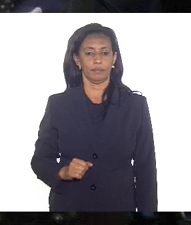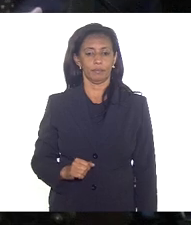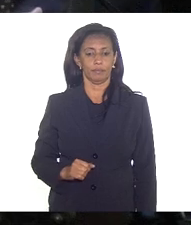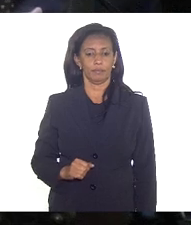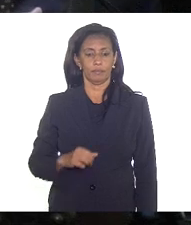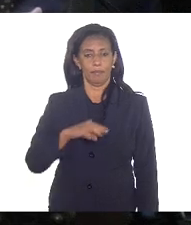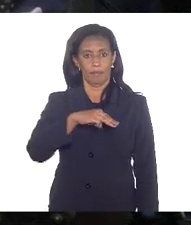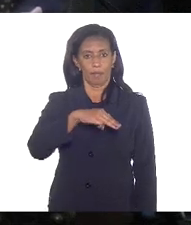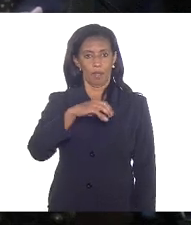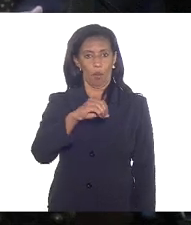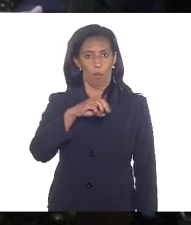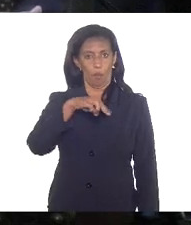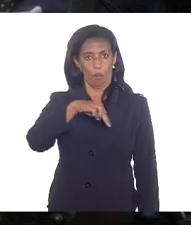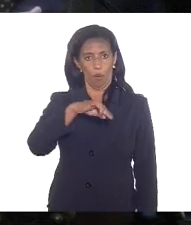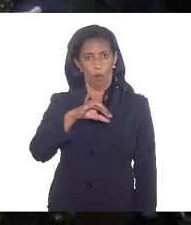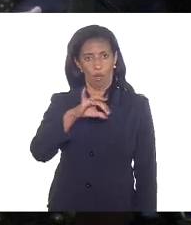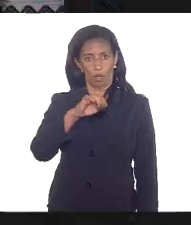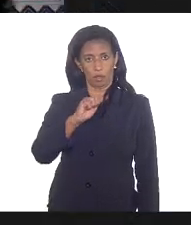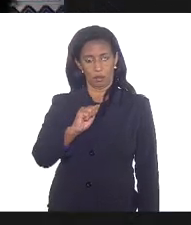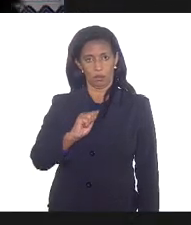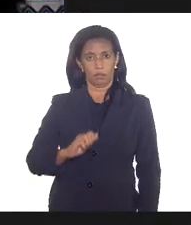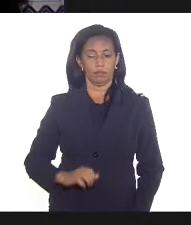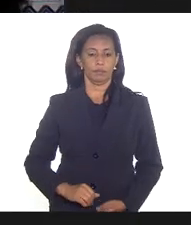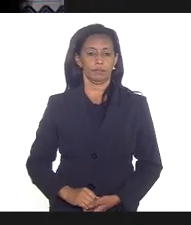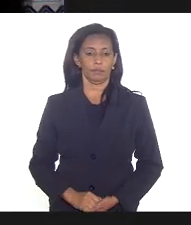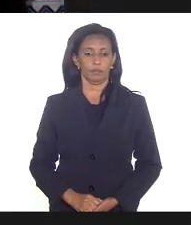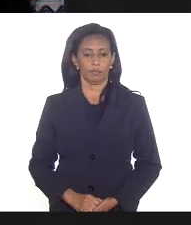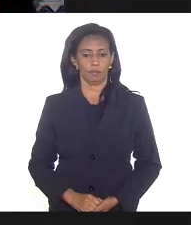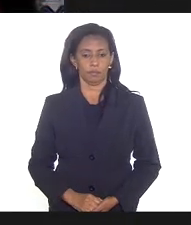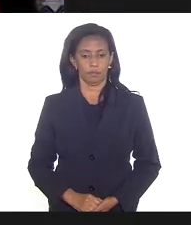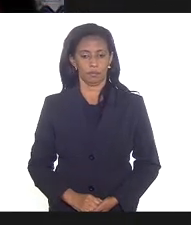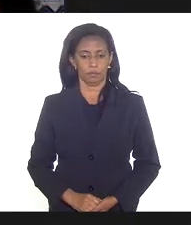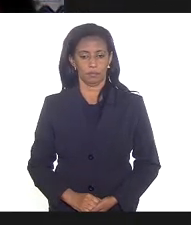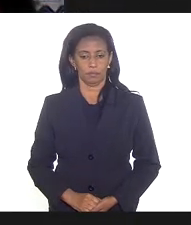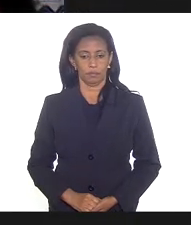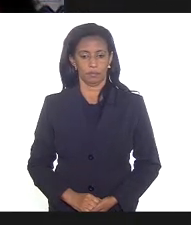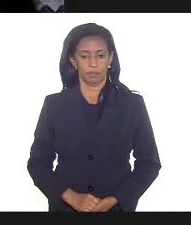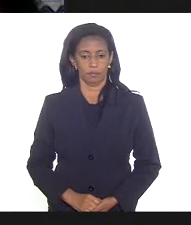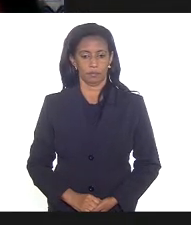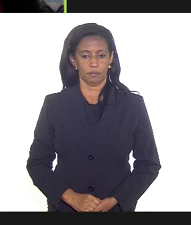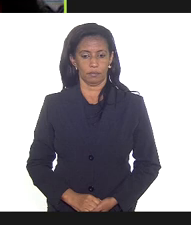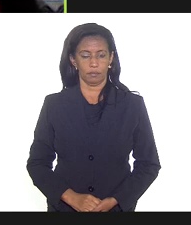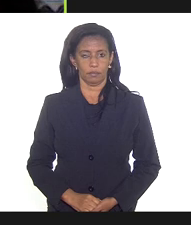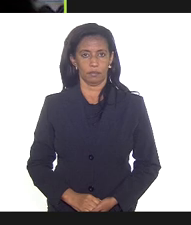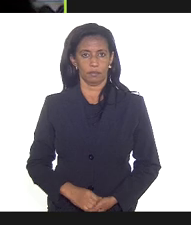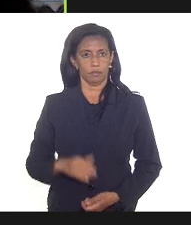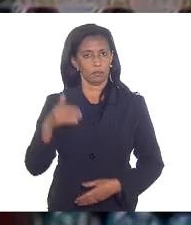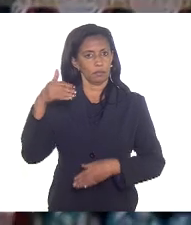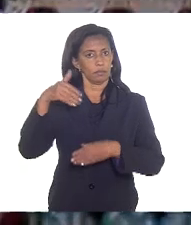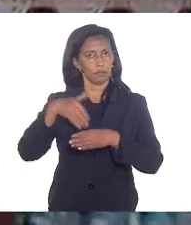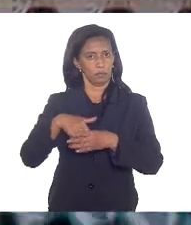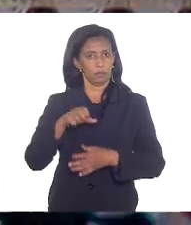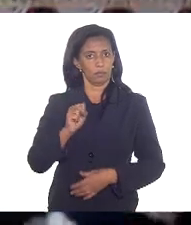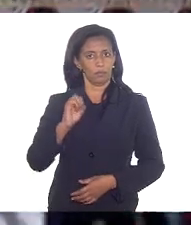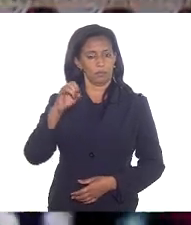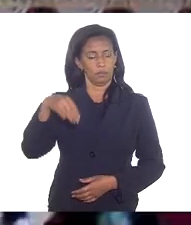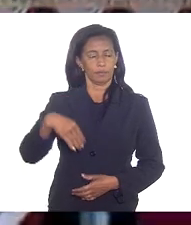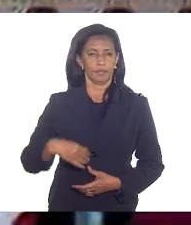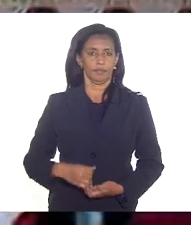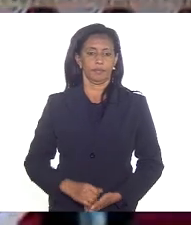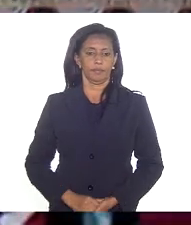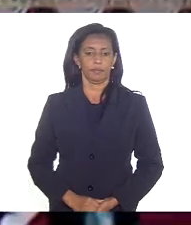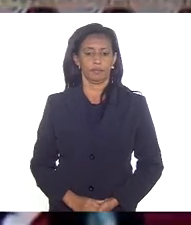Deputado da Mônica Francisco E aí eu boto sim presidente